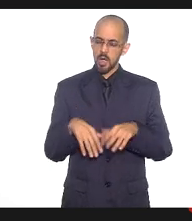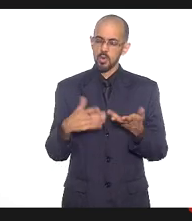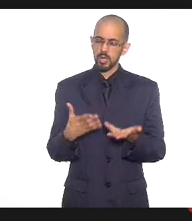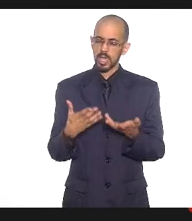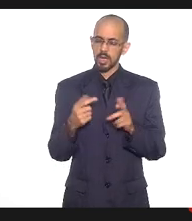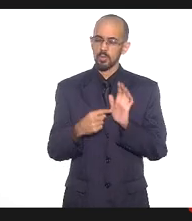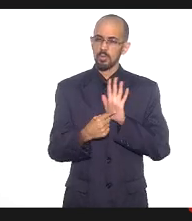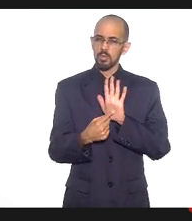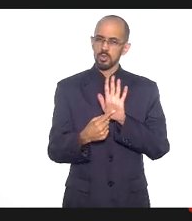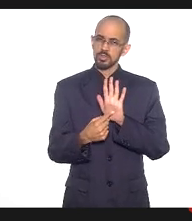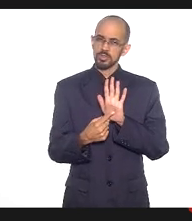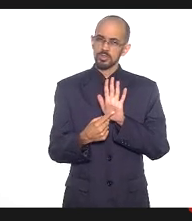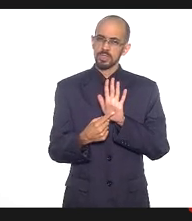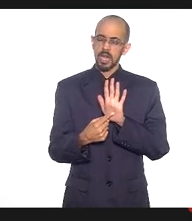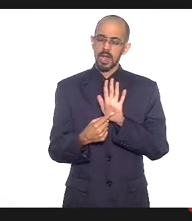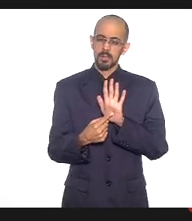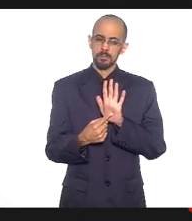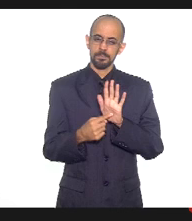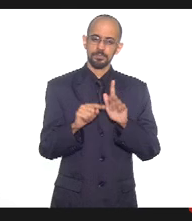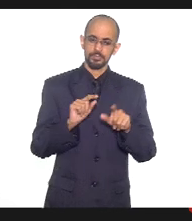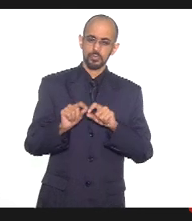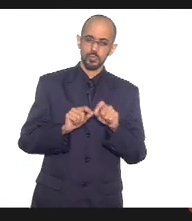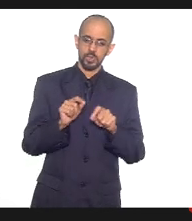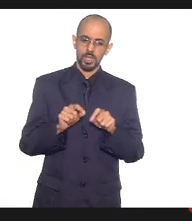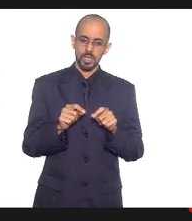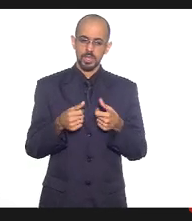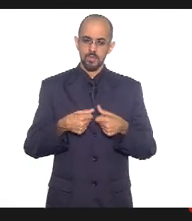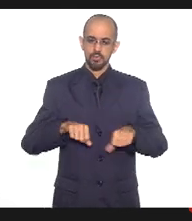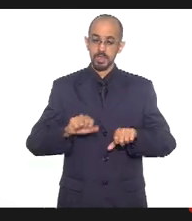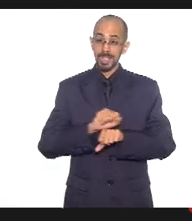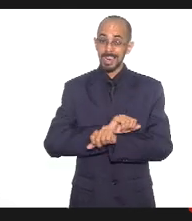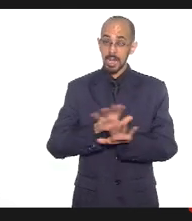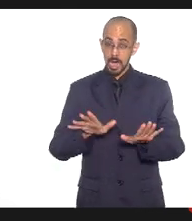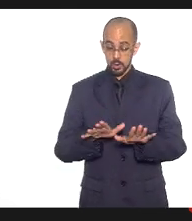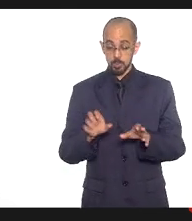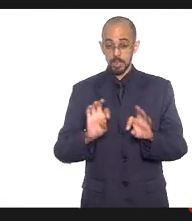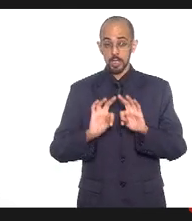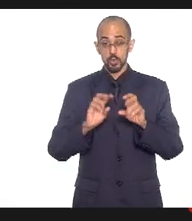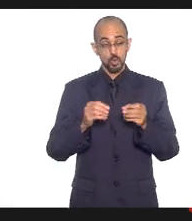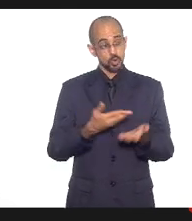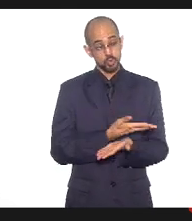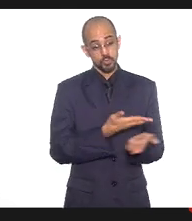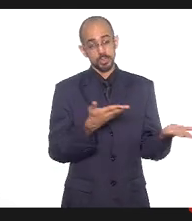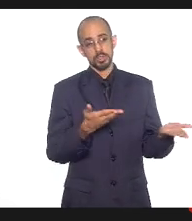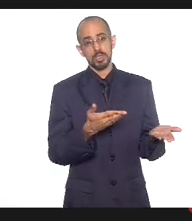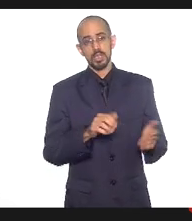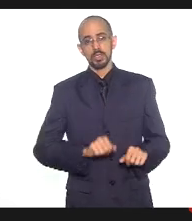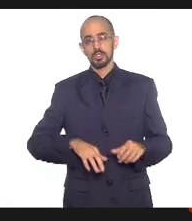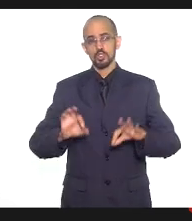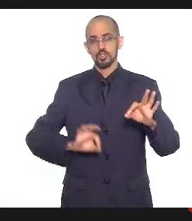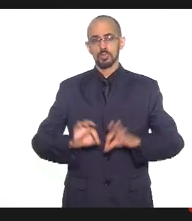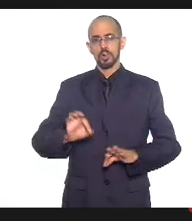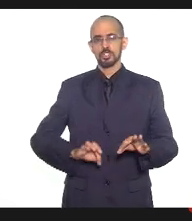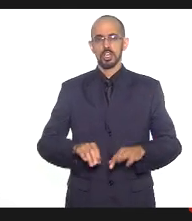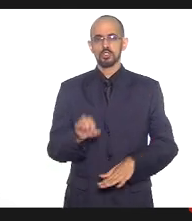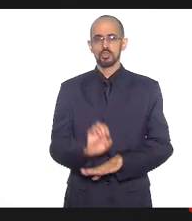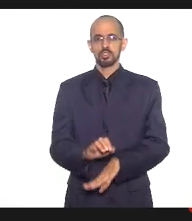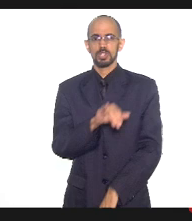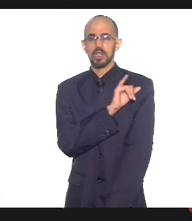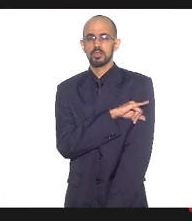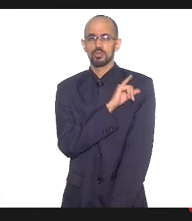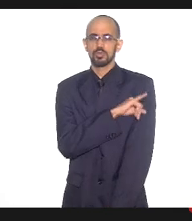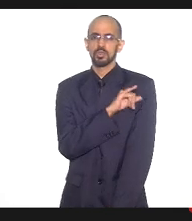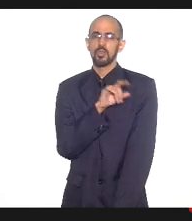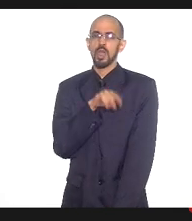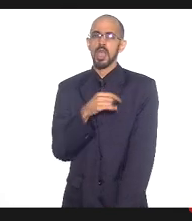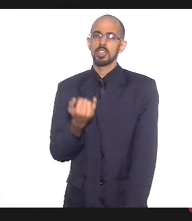reforçar que fique bastante claro para os senhores que os projetos localizados no estado do Rio são, sim, de suma importância